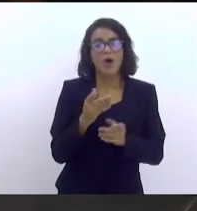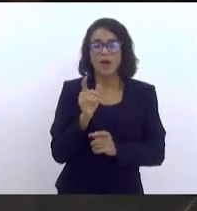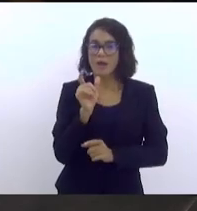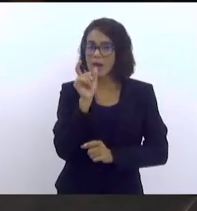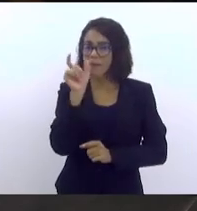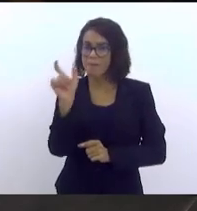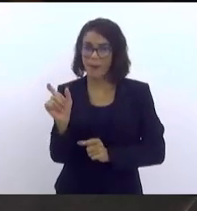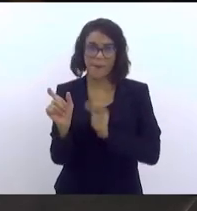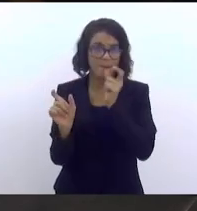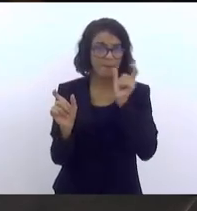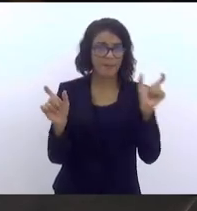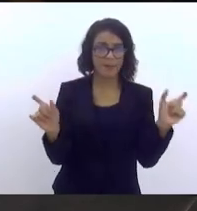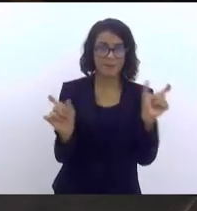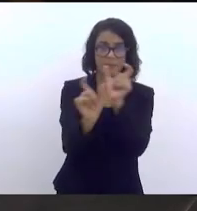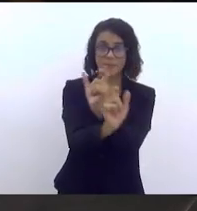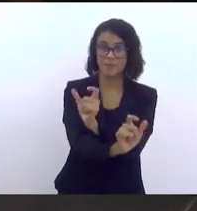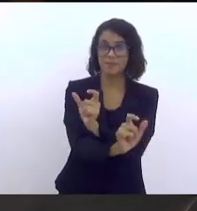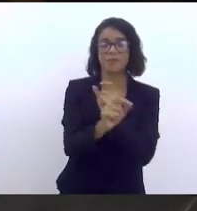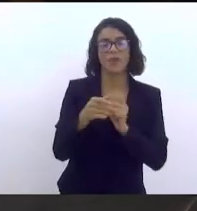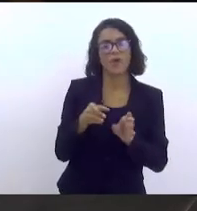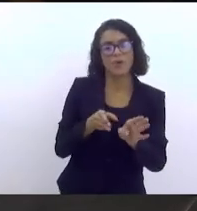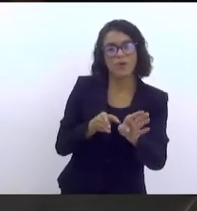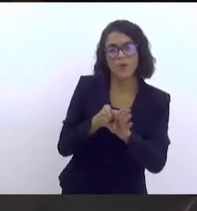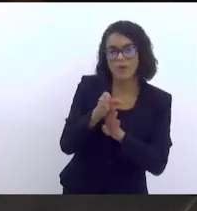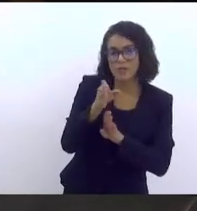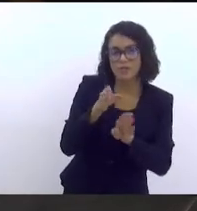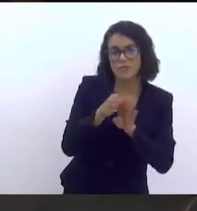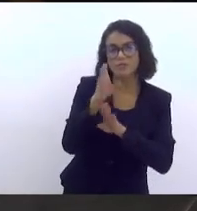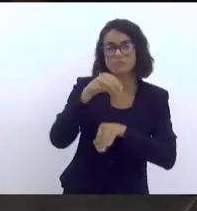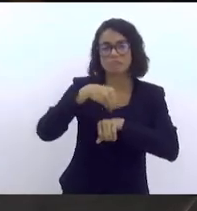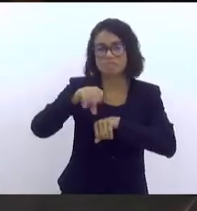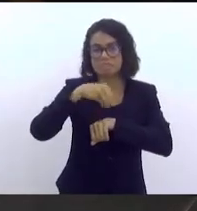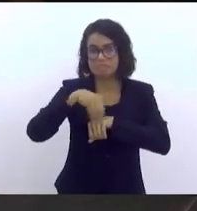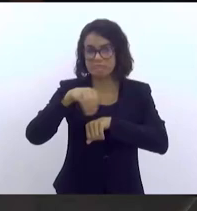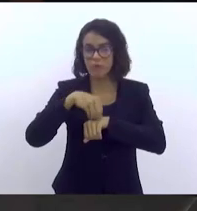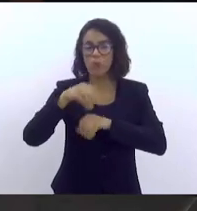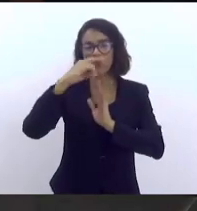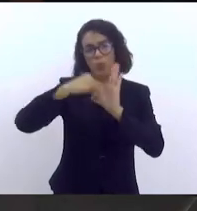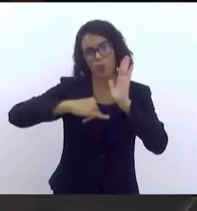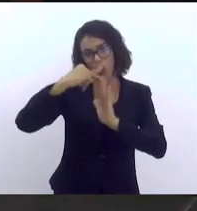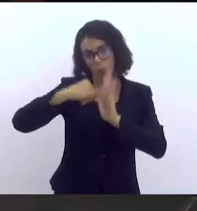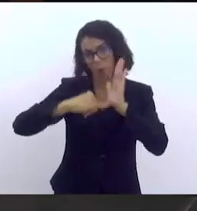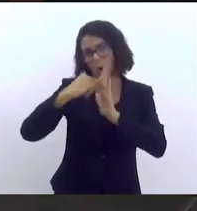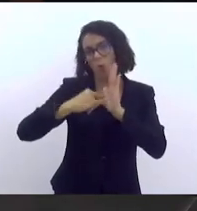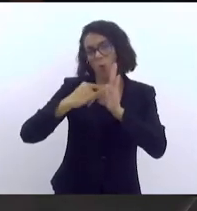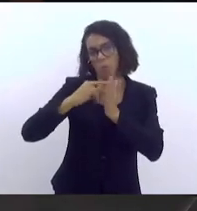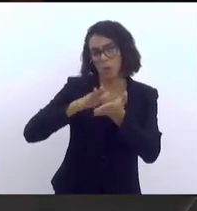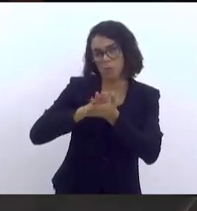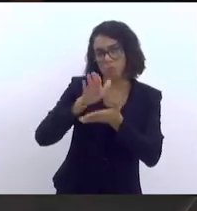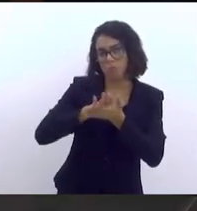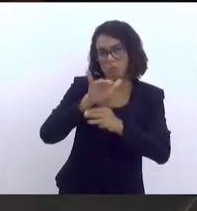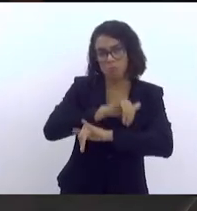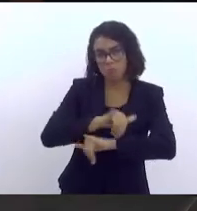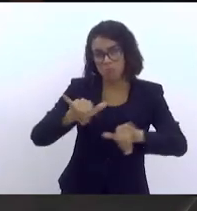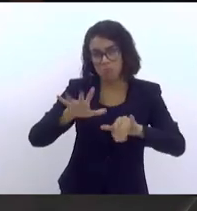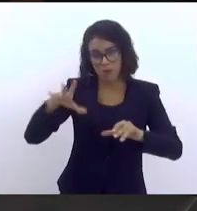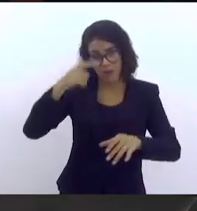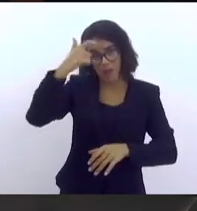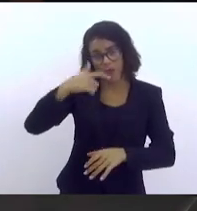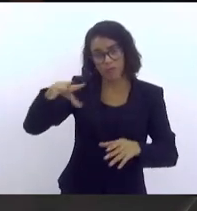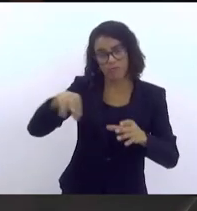tipo de proposta Eu sugiro indico né um documento produzido por essa rede né que eu faço parte